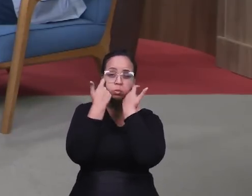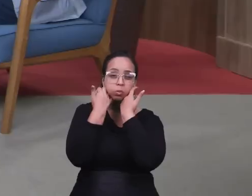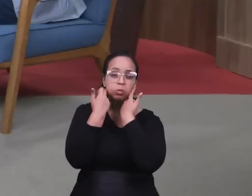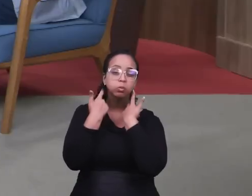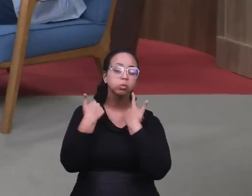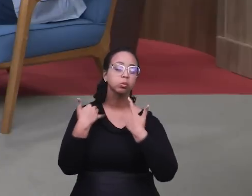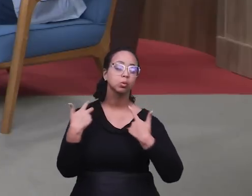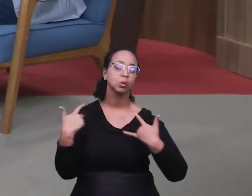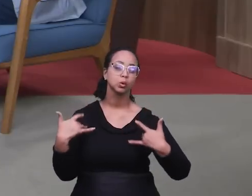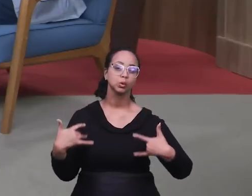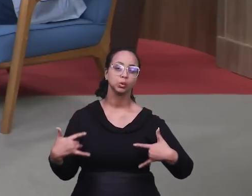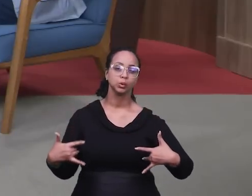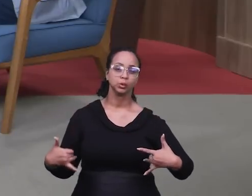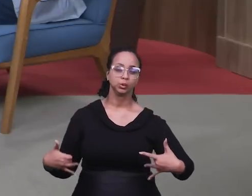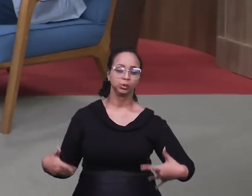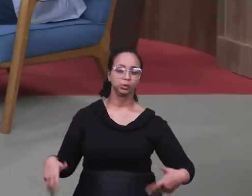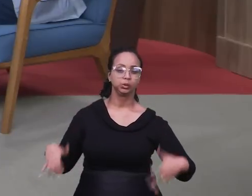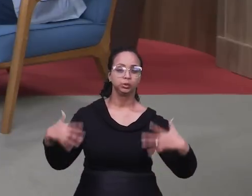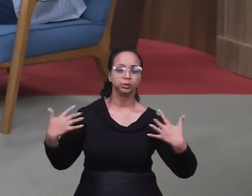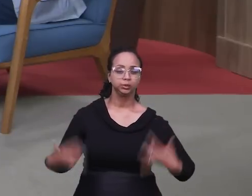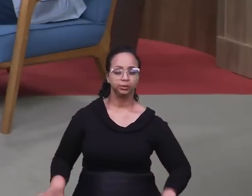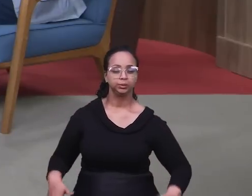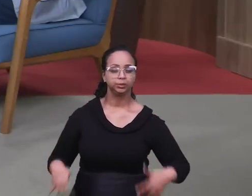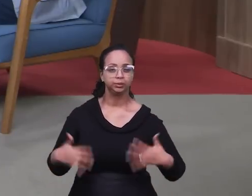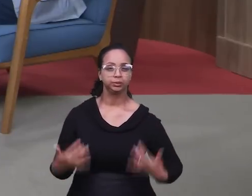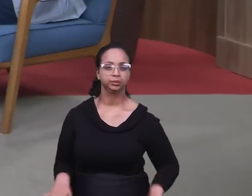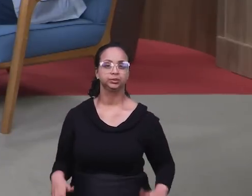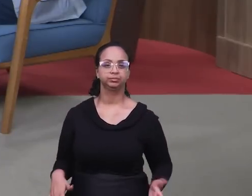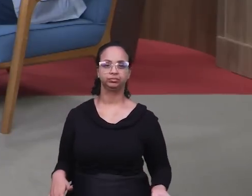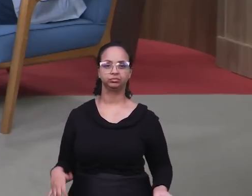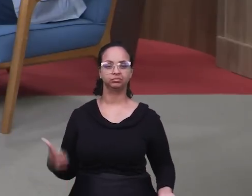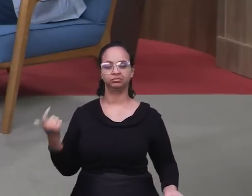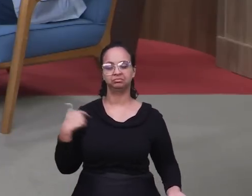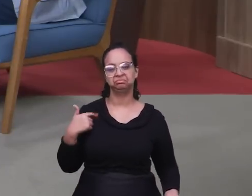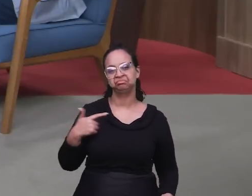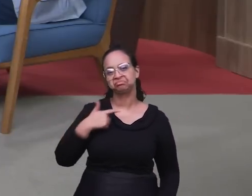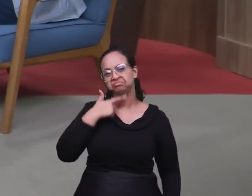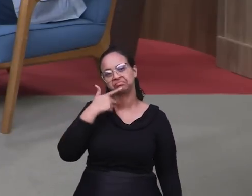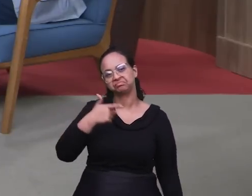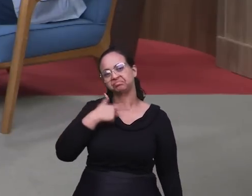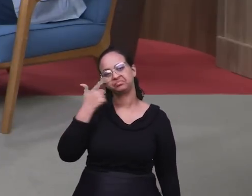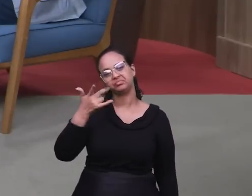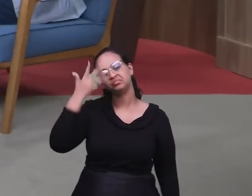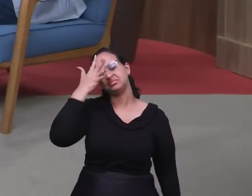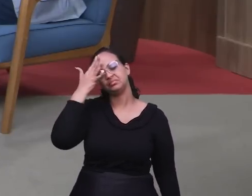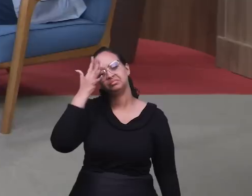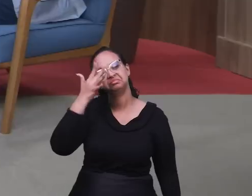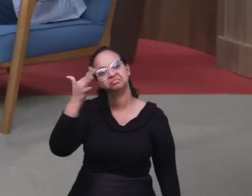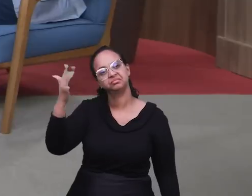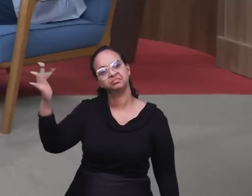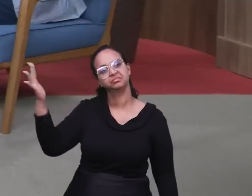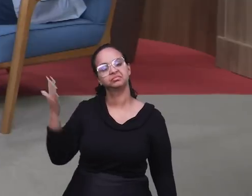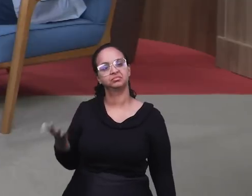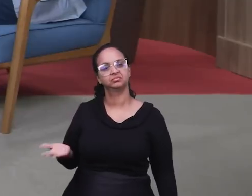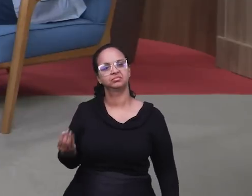gotas de sangue que corriam até o chão. Assim, eu não consigo nem assim,